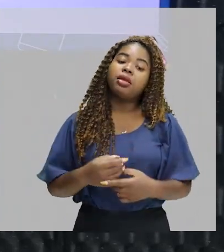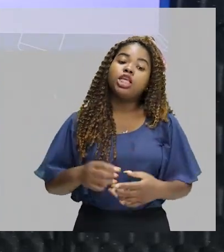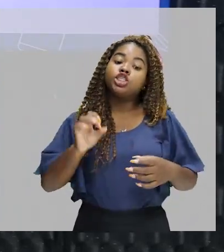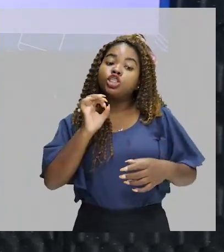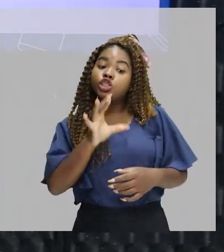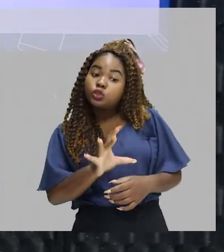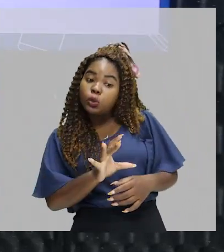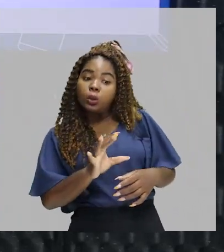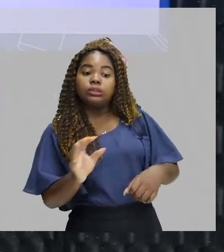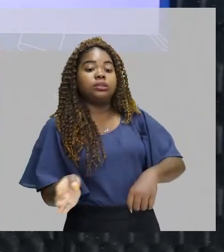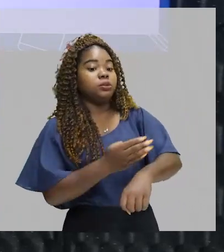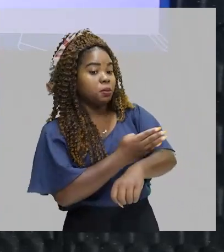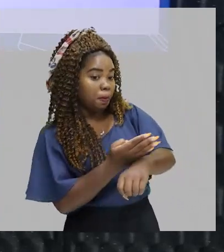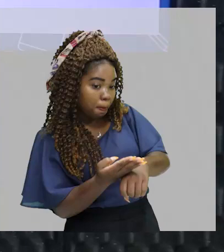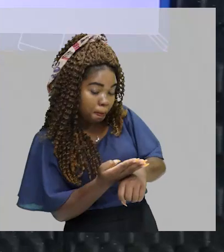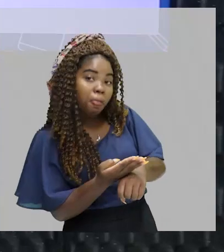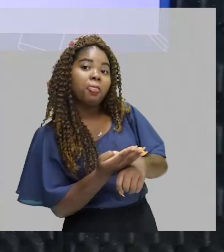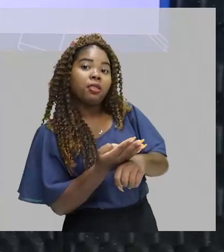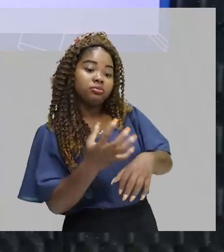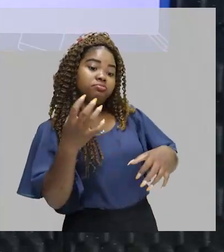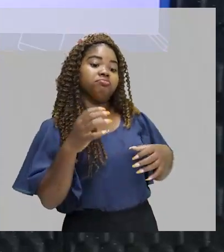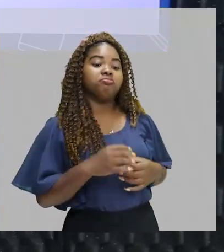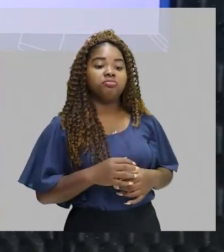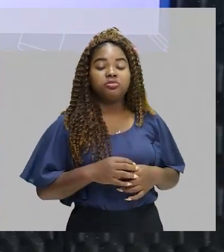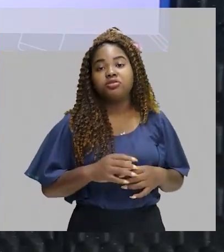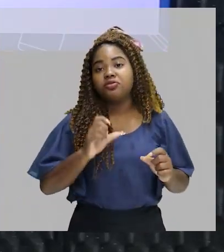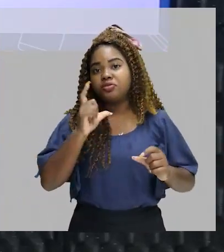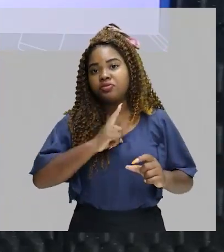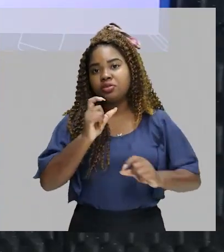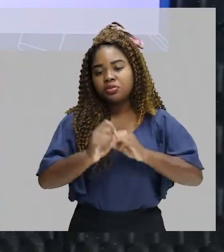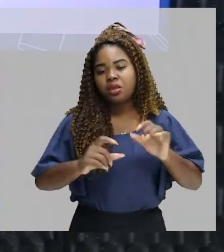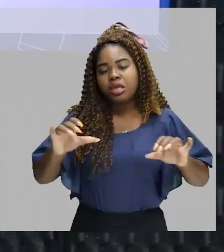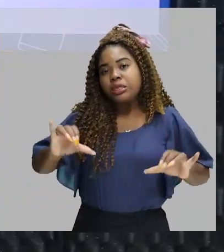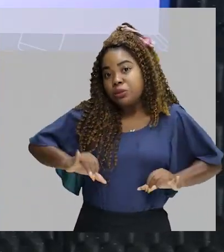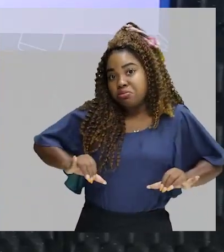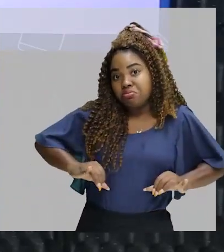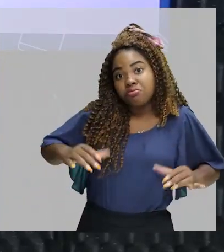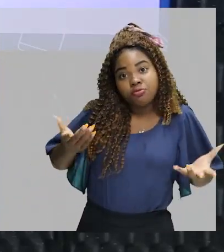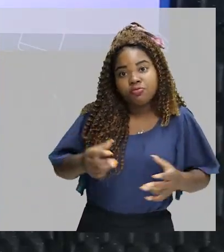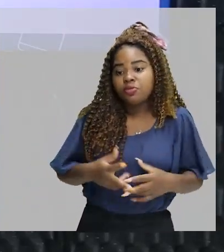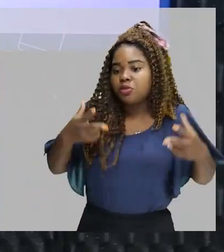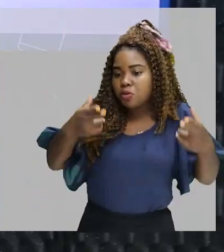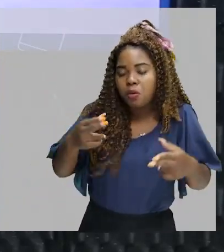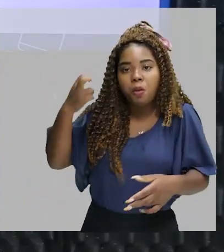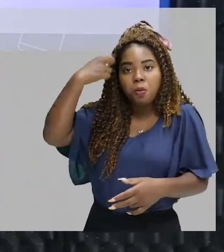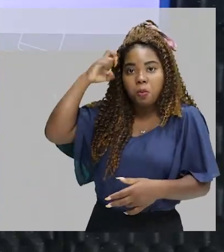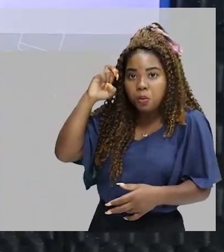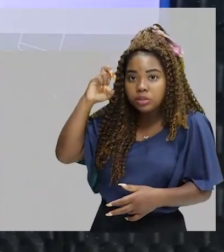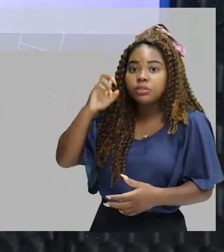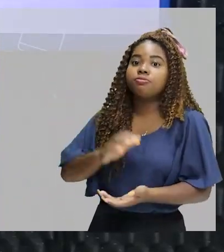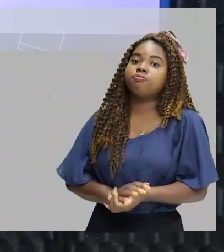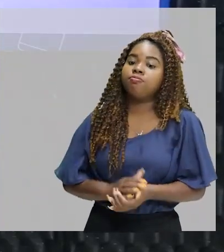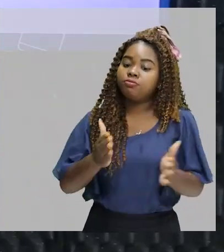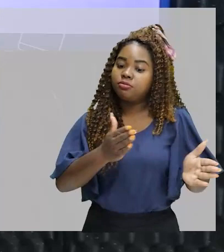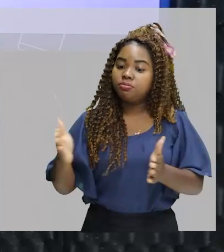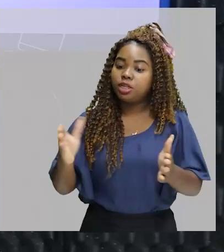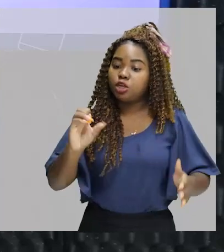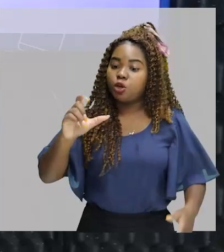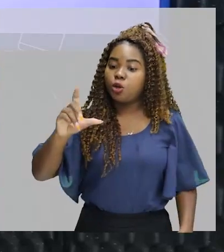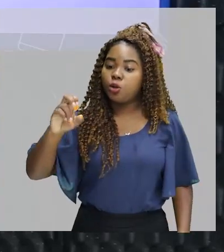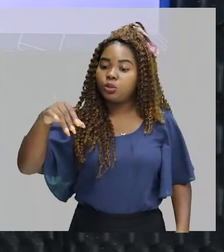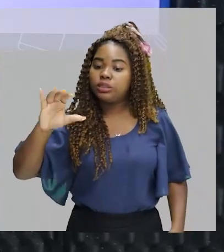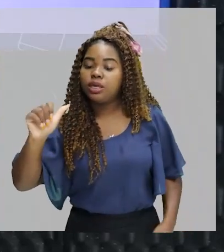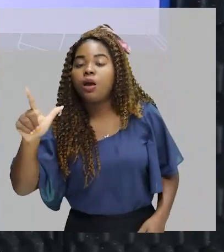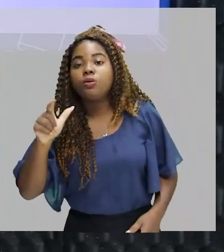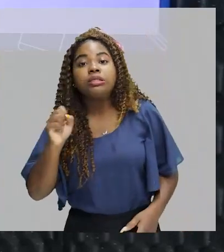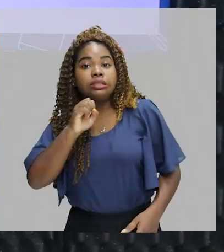mesmo processo de escravidão, de subjugação ou subjugamento que os negros tiveram no período colonial. Aí tudo bem. Se os